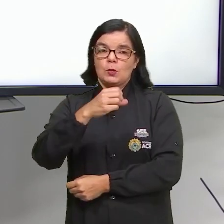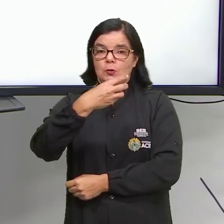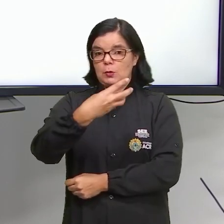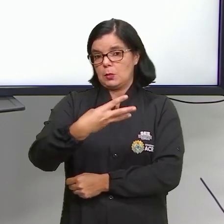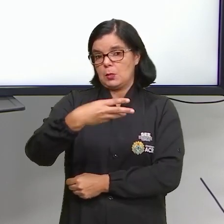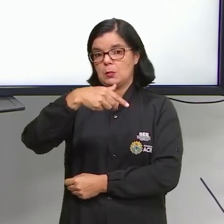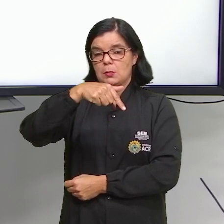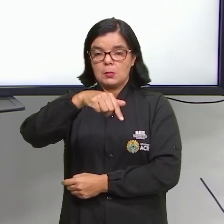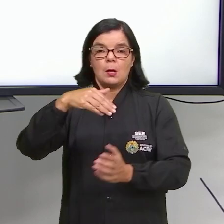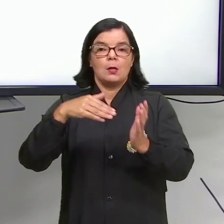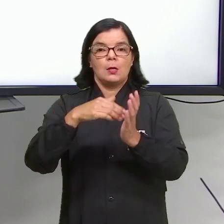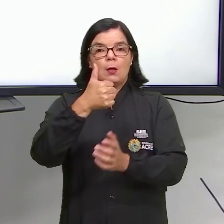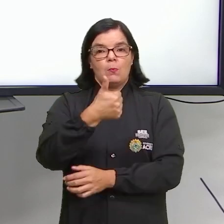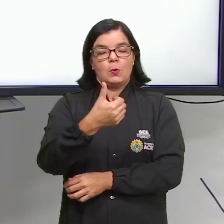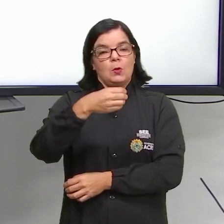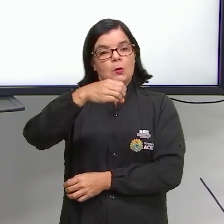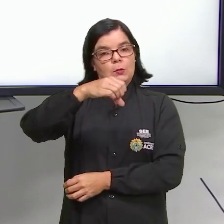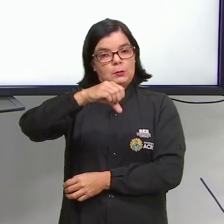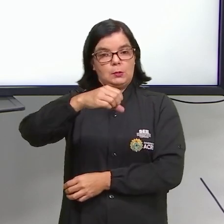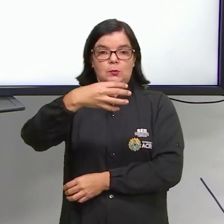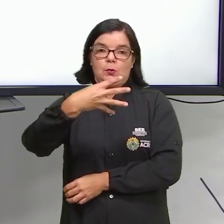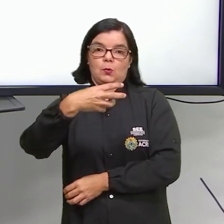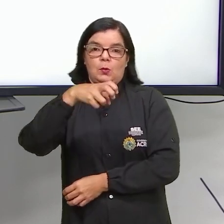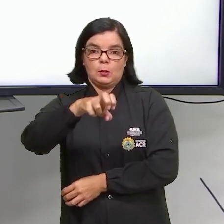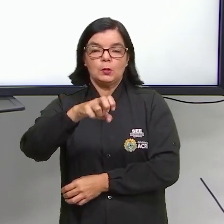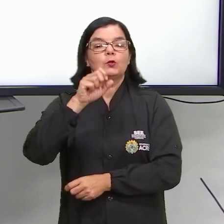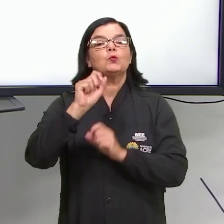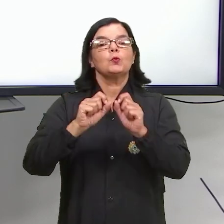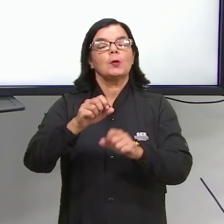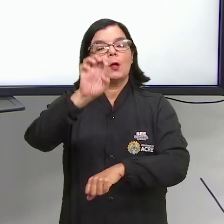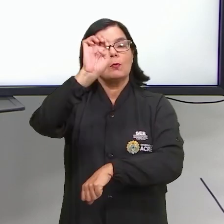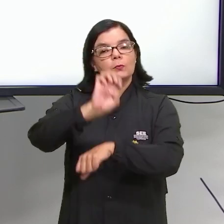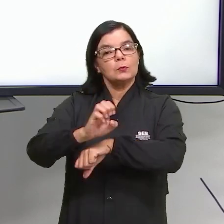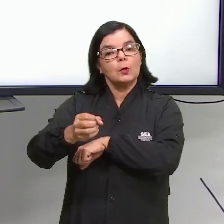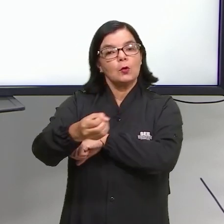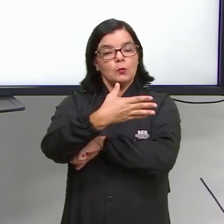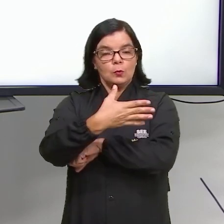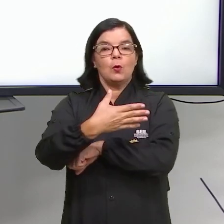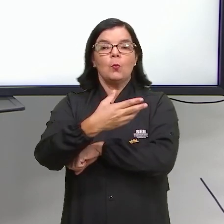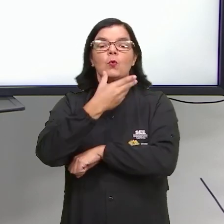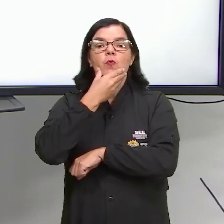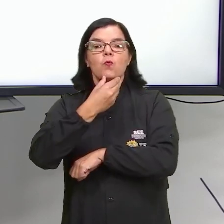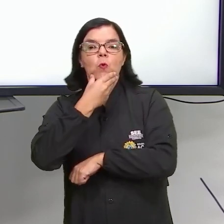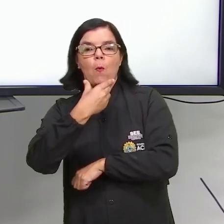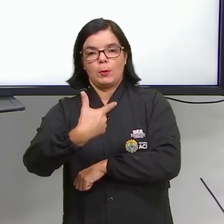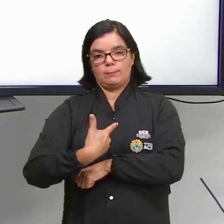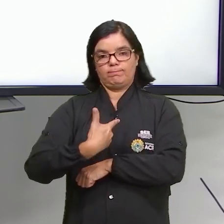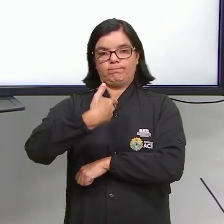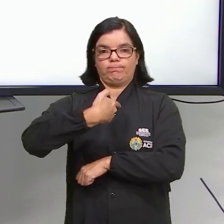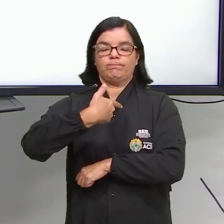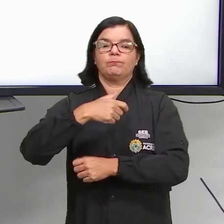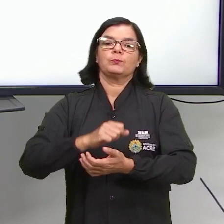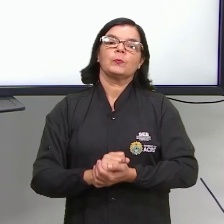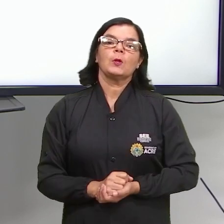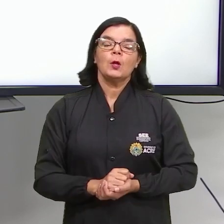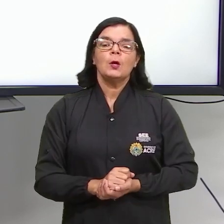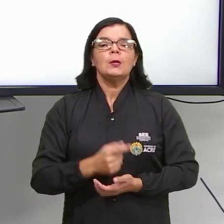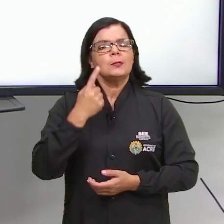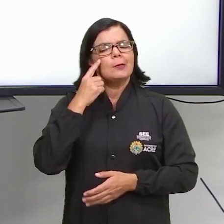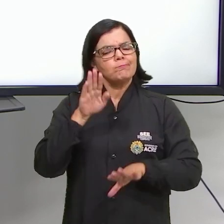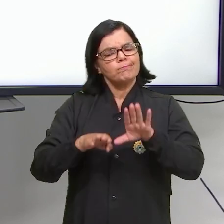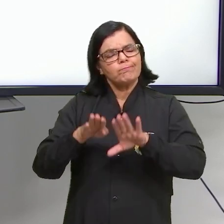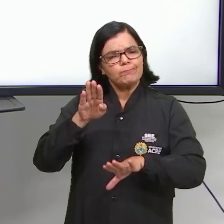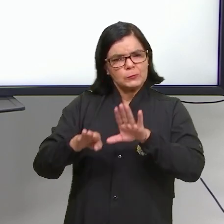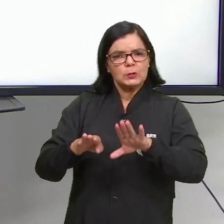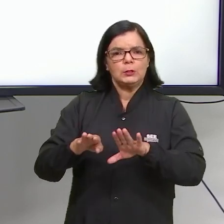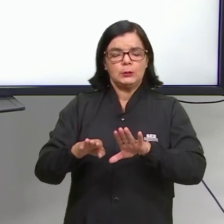1937 a 1945, estamos falando do Estado Novo, que foi um governo estabelecido por Getúlio Vargas. Então, entendendo que o Departamento